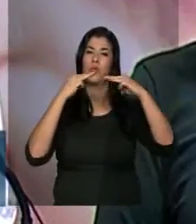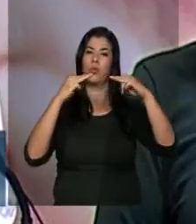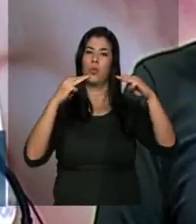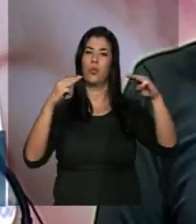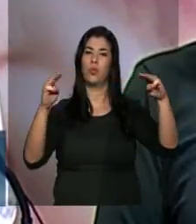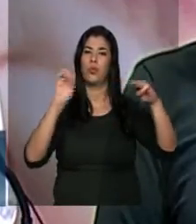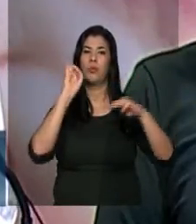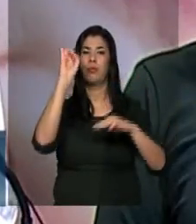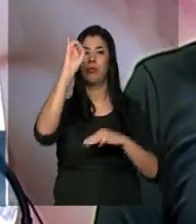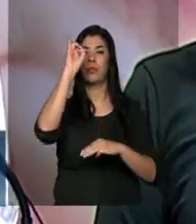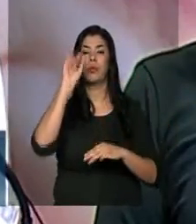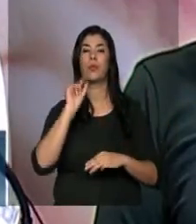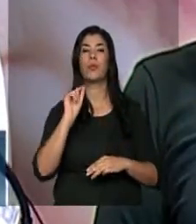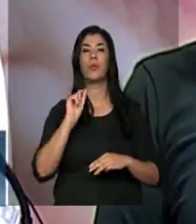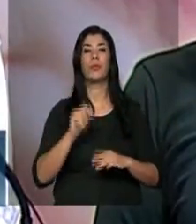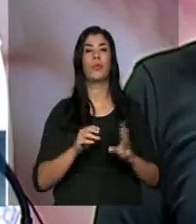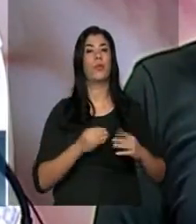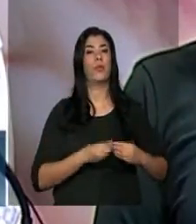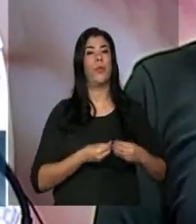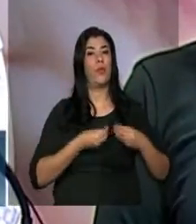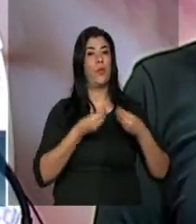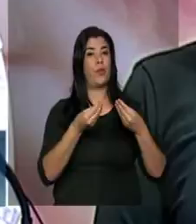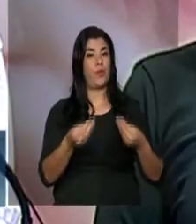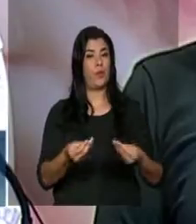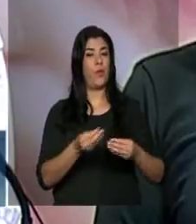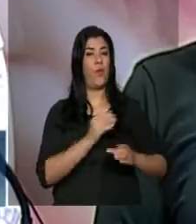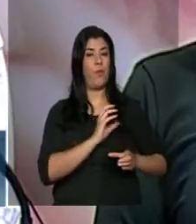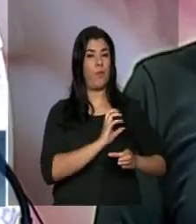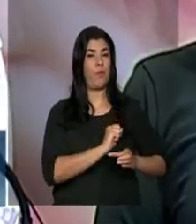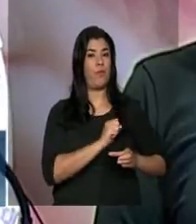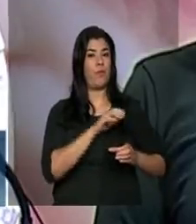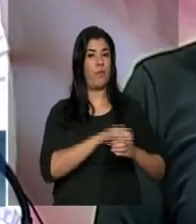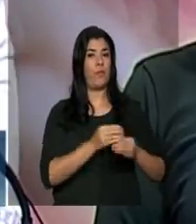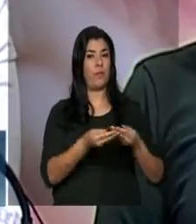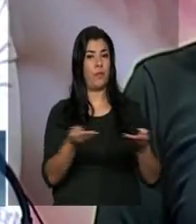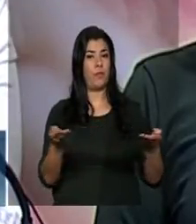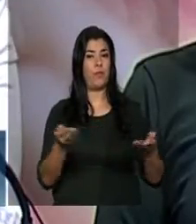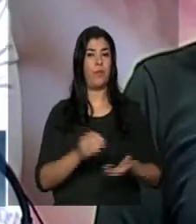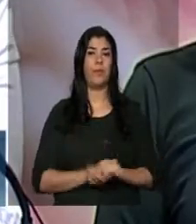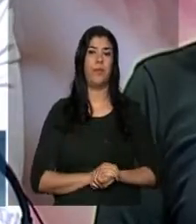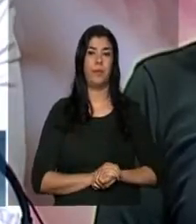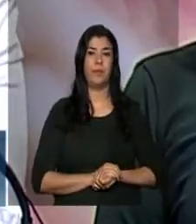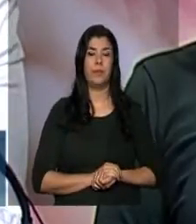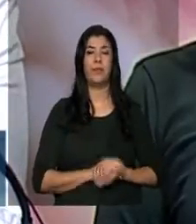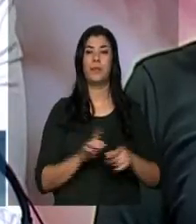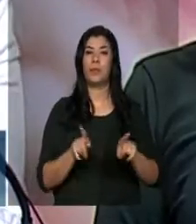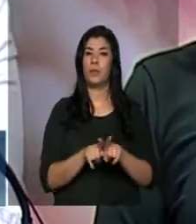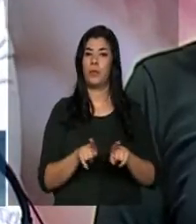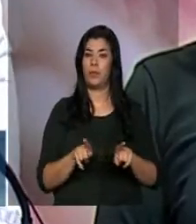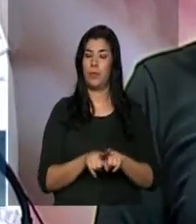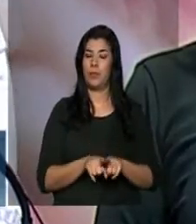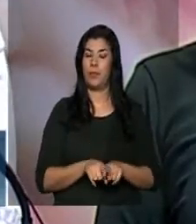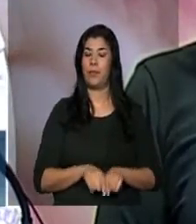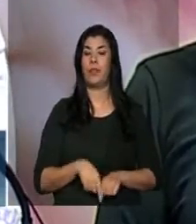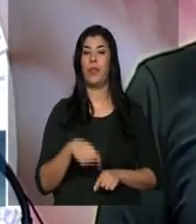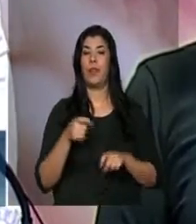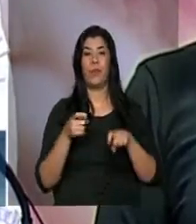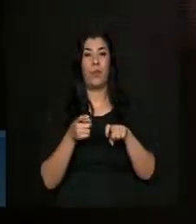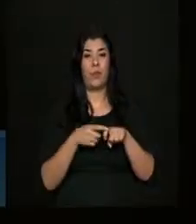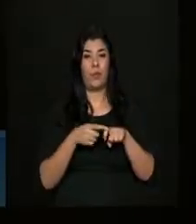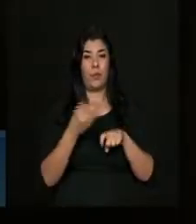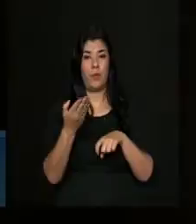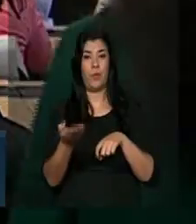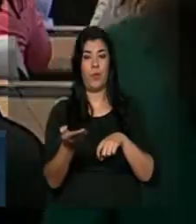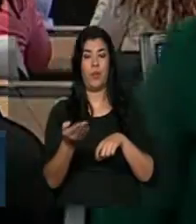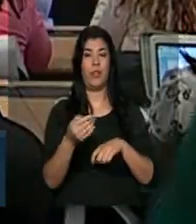importância da doação do leite humano. Né, também, né, em seguida, o doutor João Aprijo, por tudo que já foi